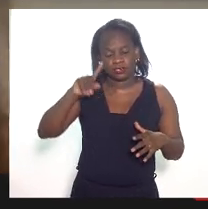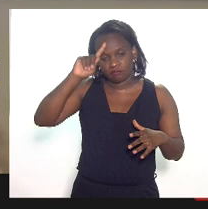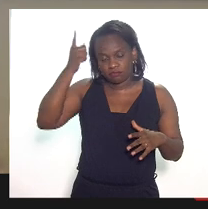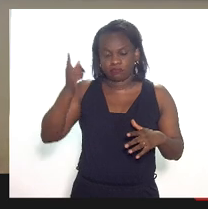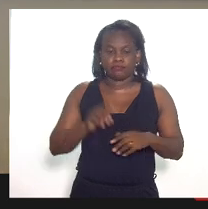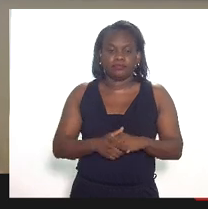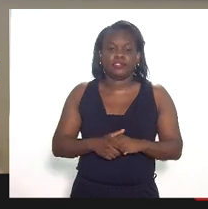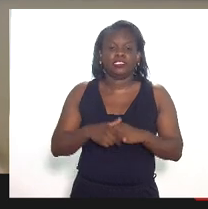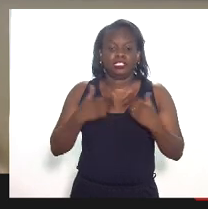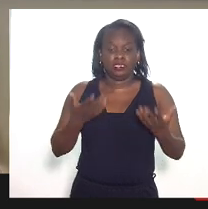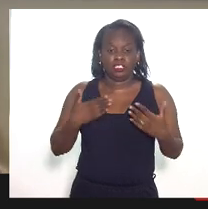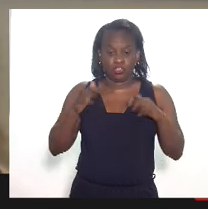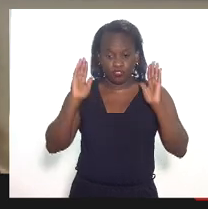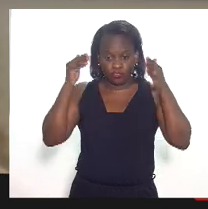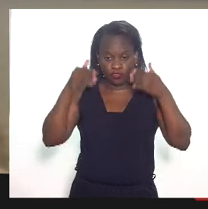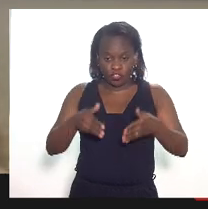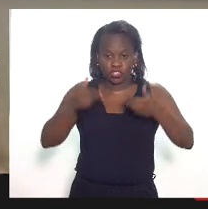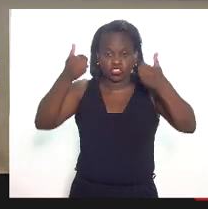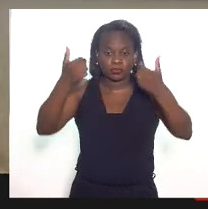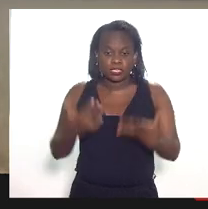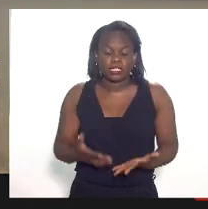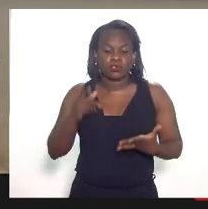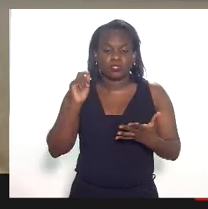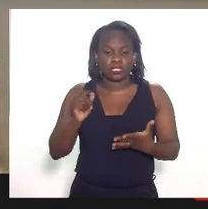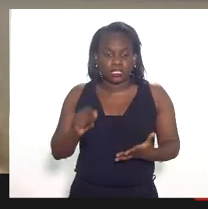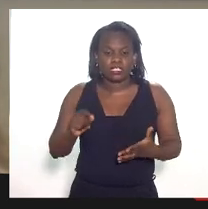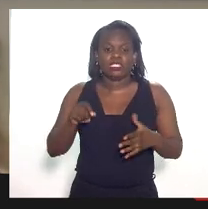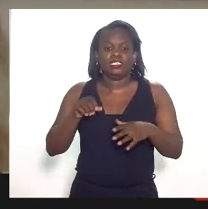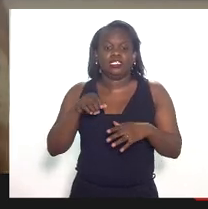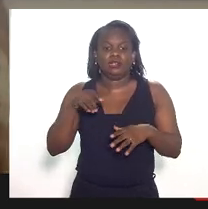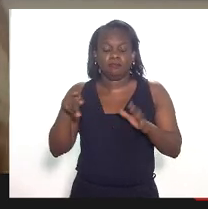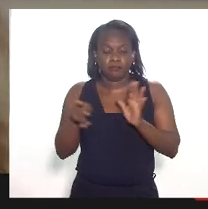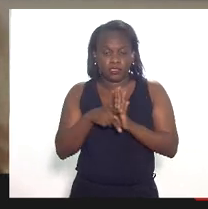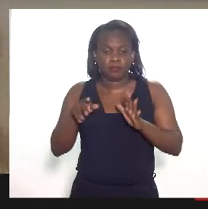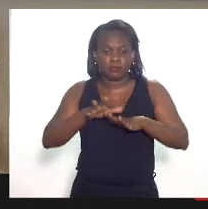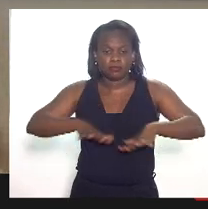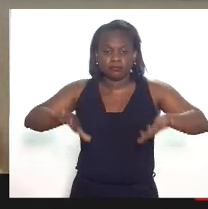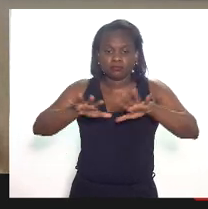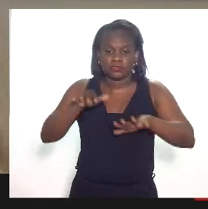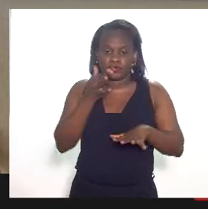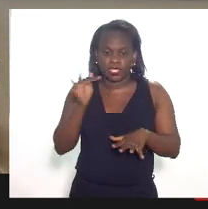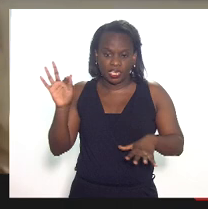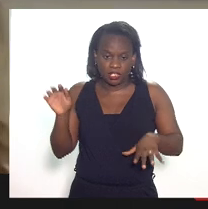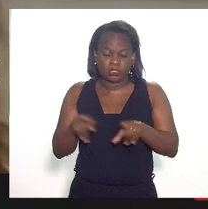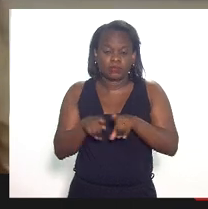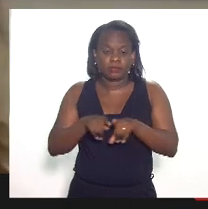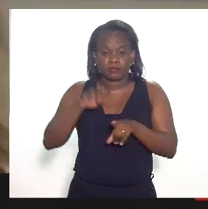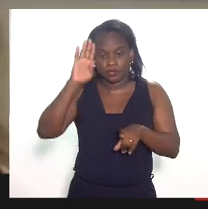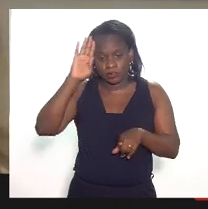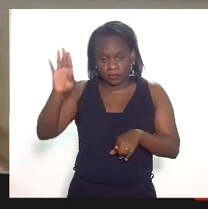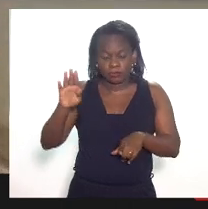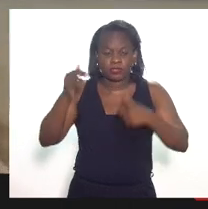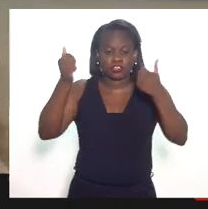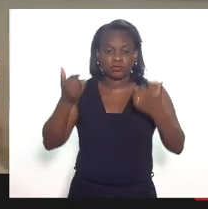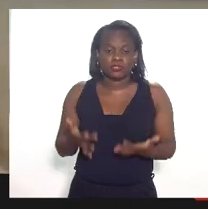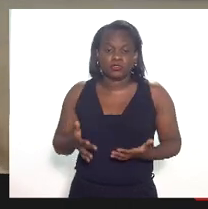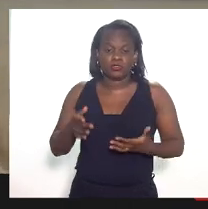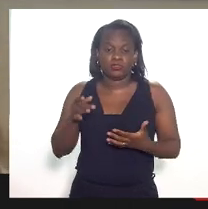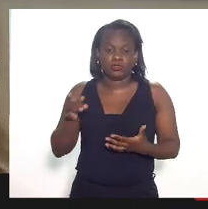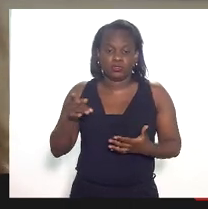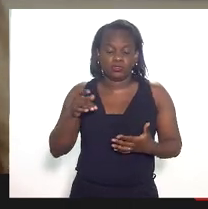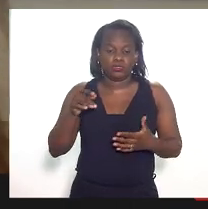iniciativa. Eu vou focar minha fala em relação à situação da rede federal, né, principalmente em cima da fala